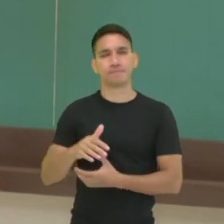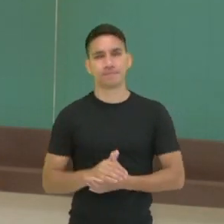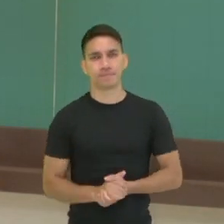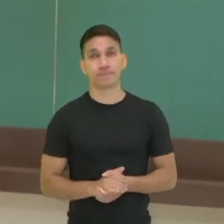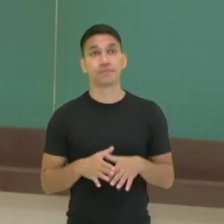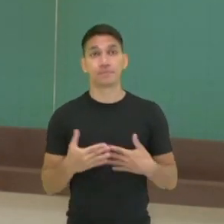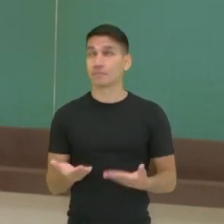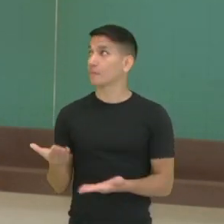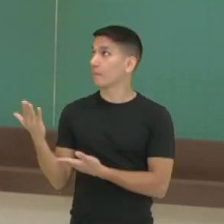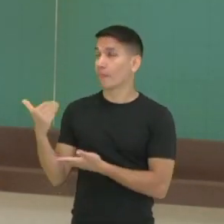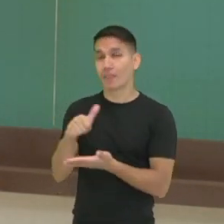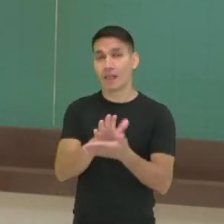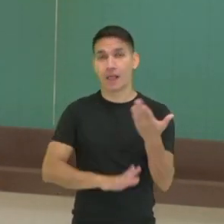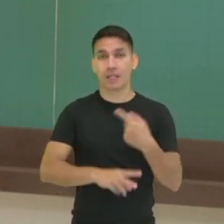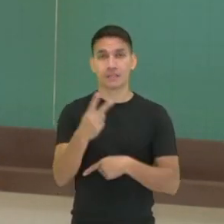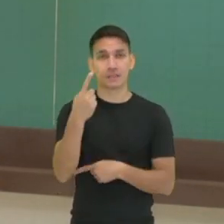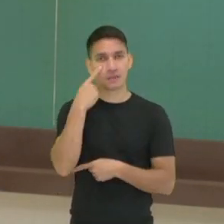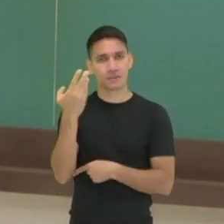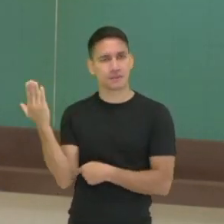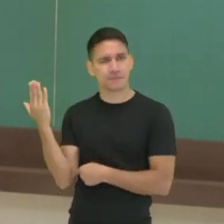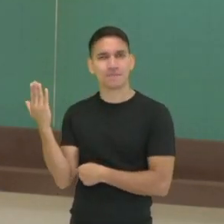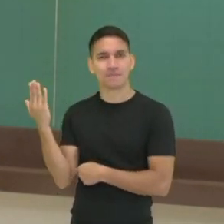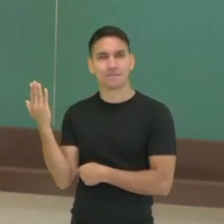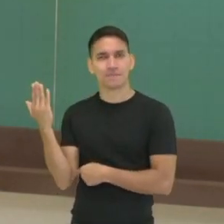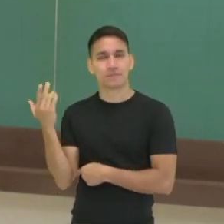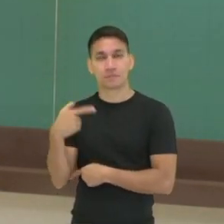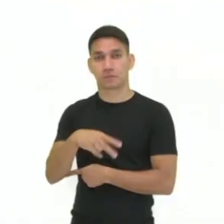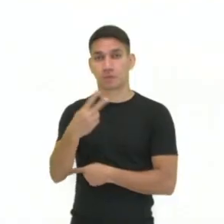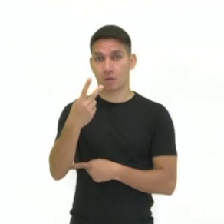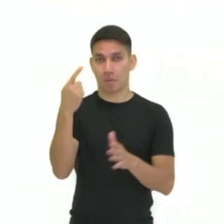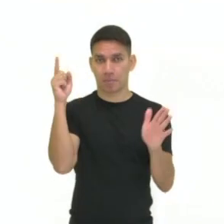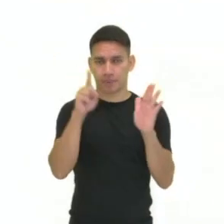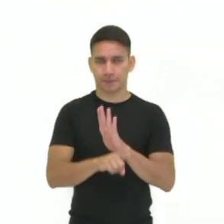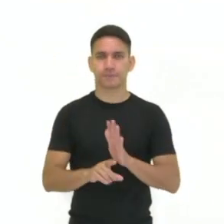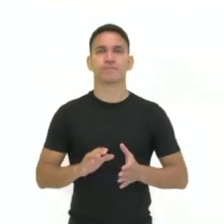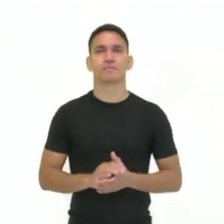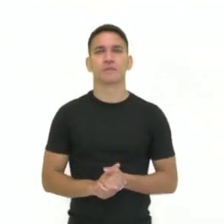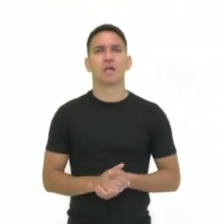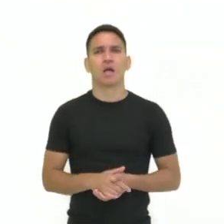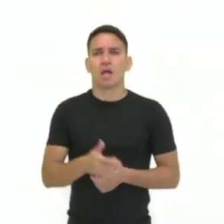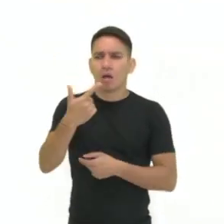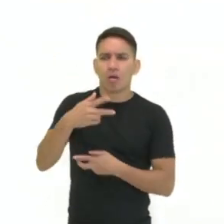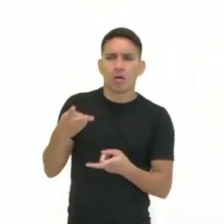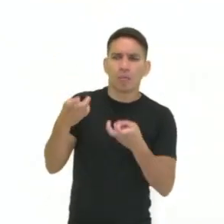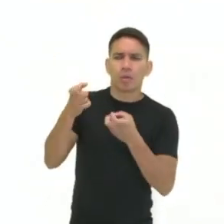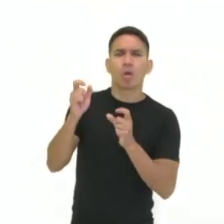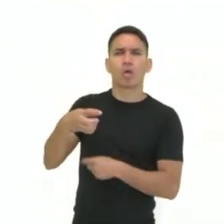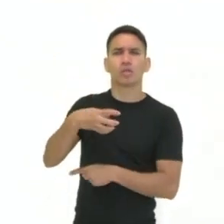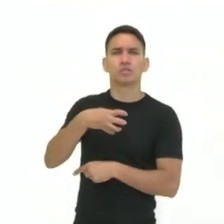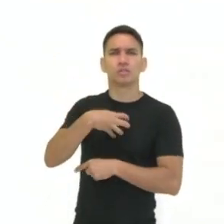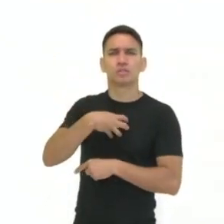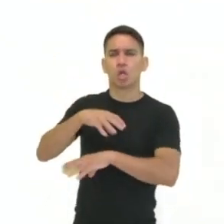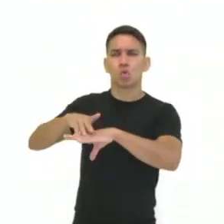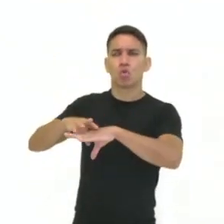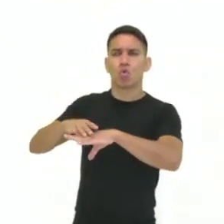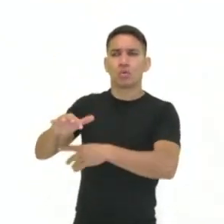E aí nós vamos para a nossa segunda atividade. Número 2. A incidência da doença de Parkinson